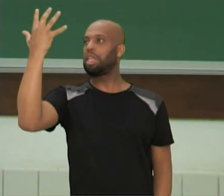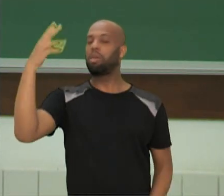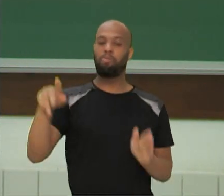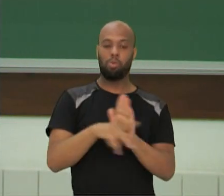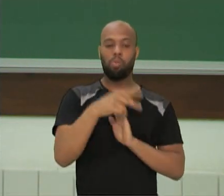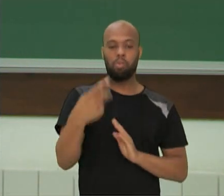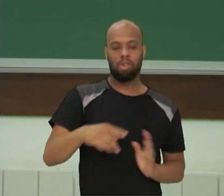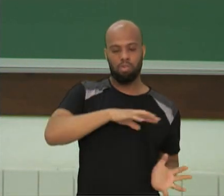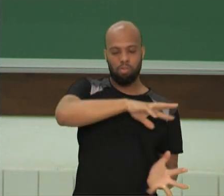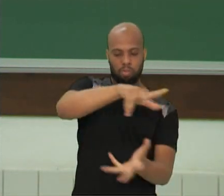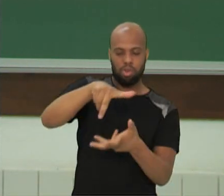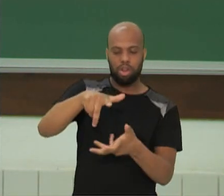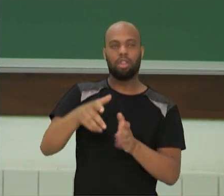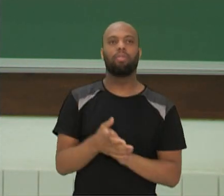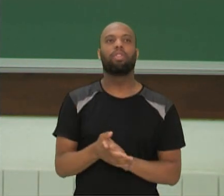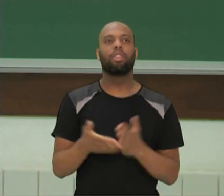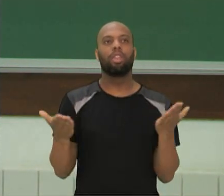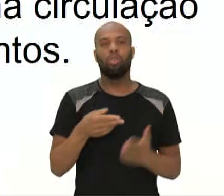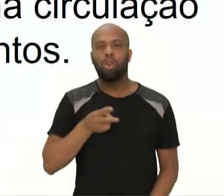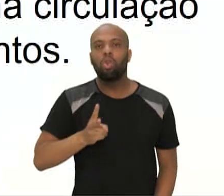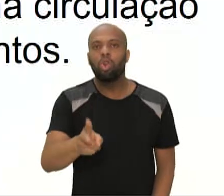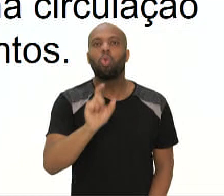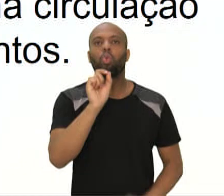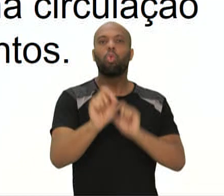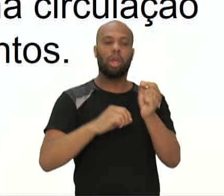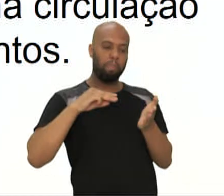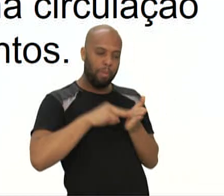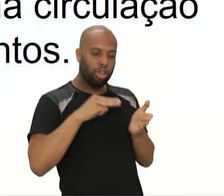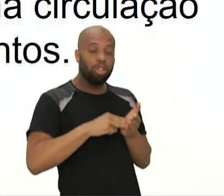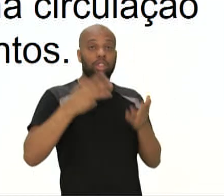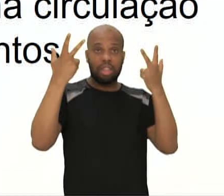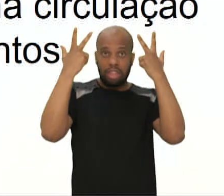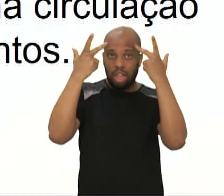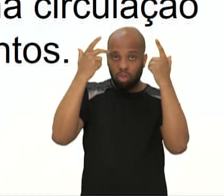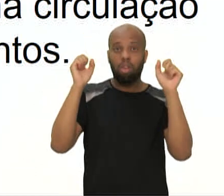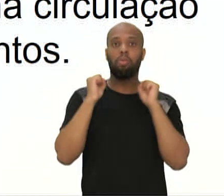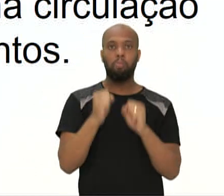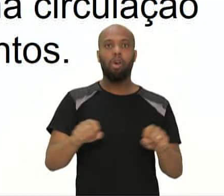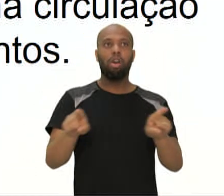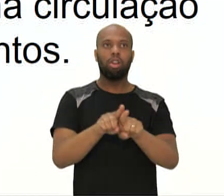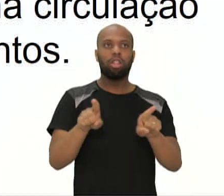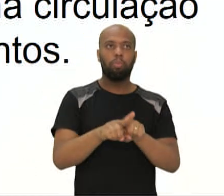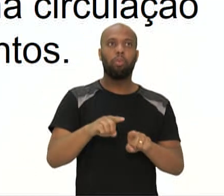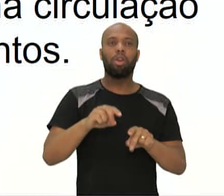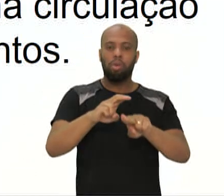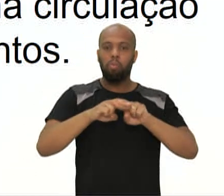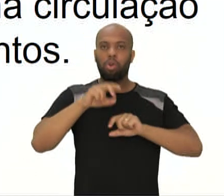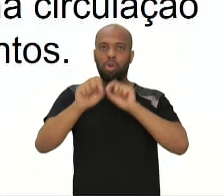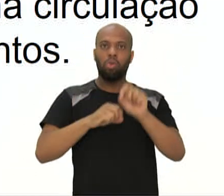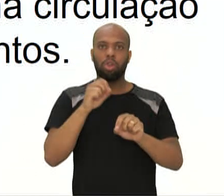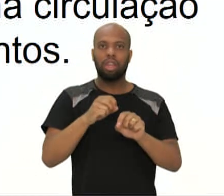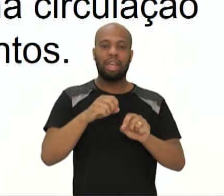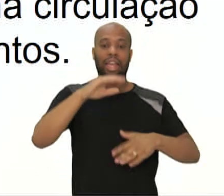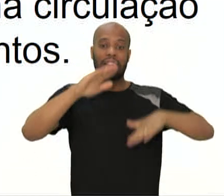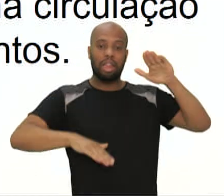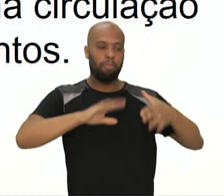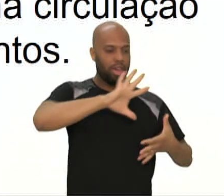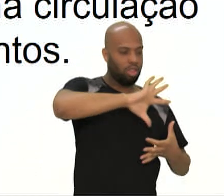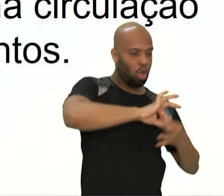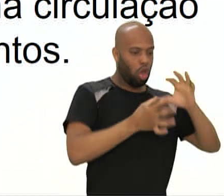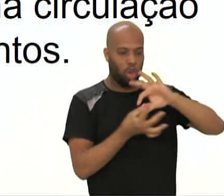nossa aula, olha ali, causas naturais também pode ser a deriva continental. Olha